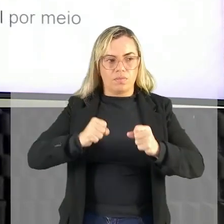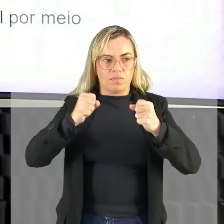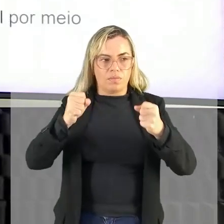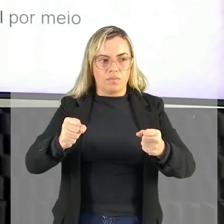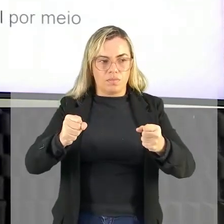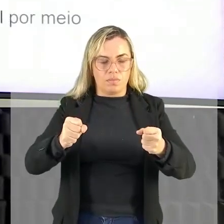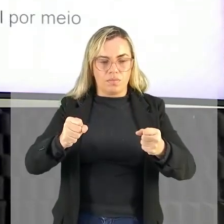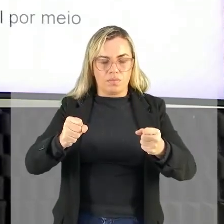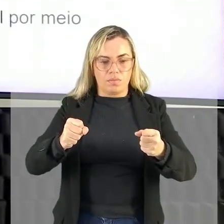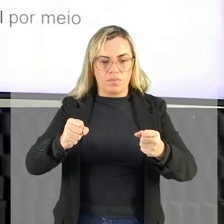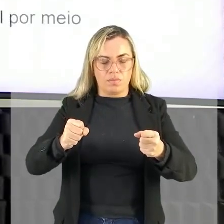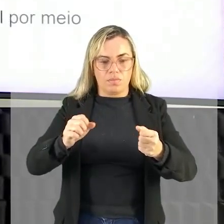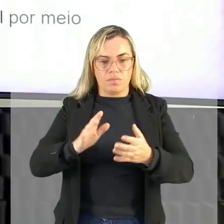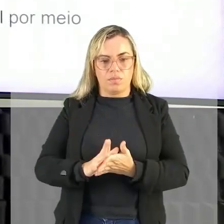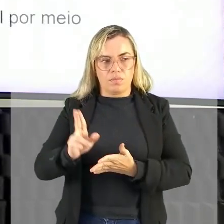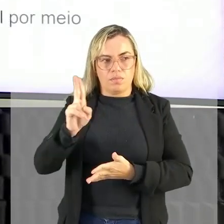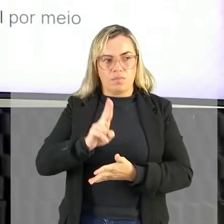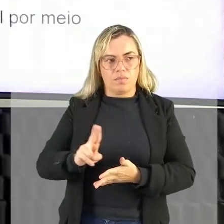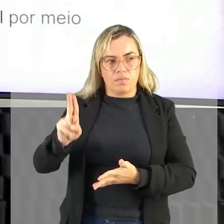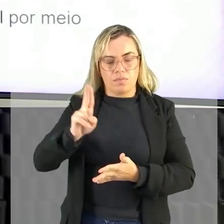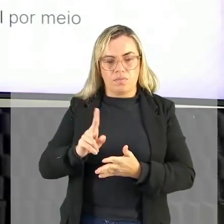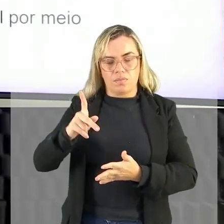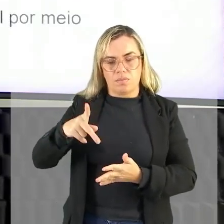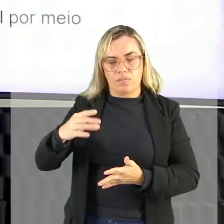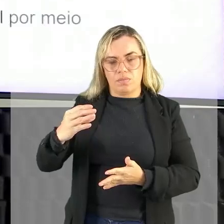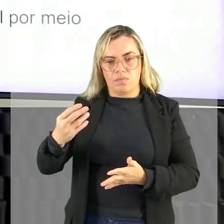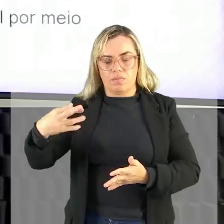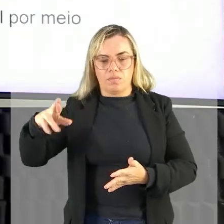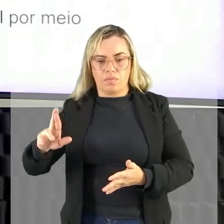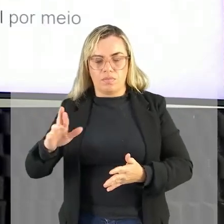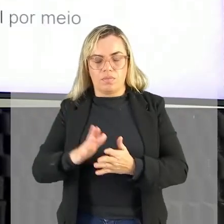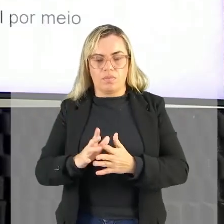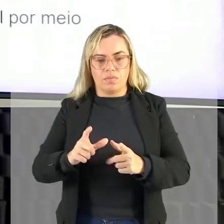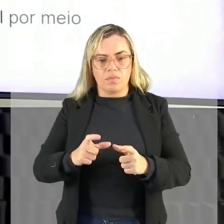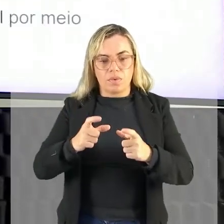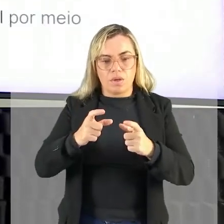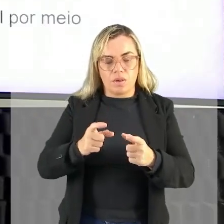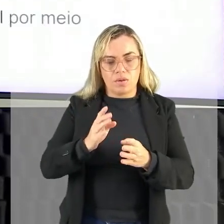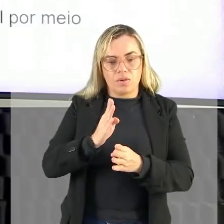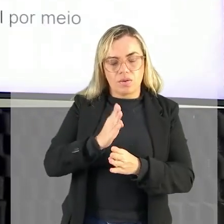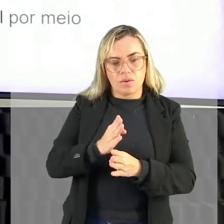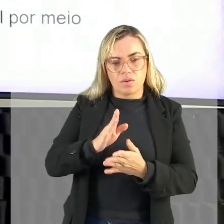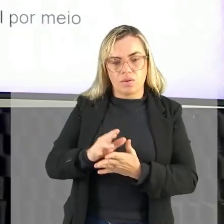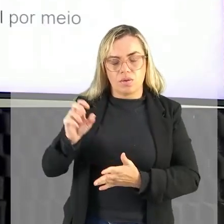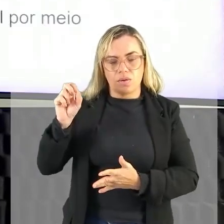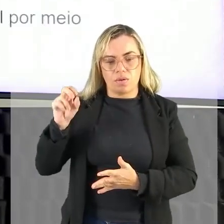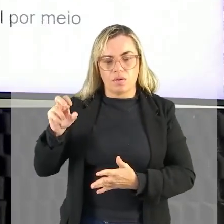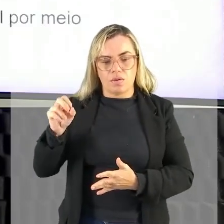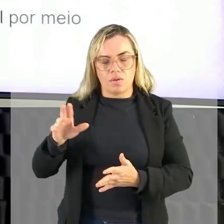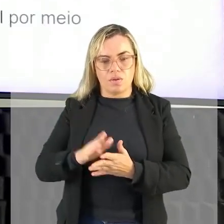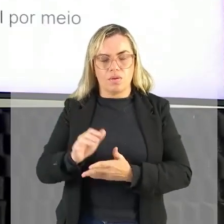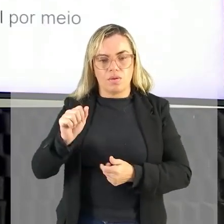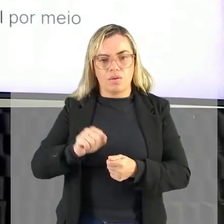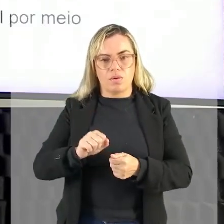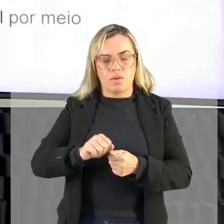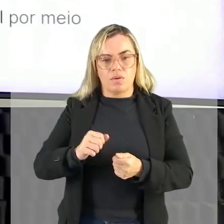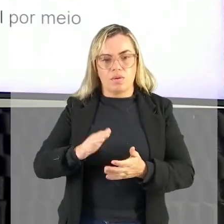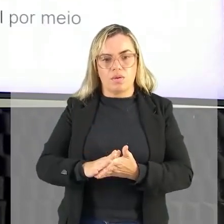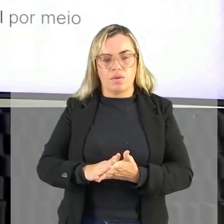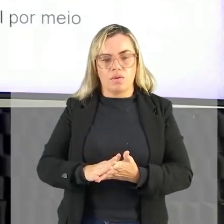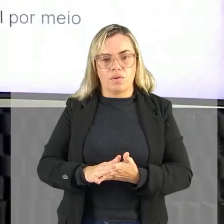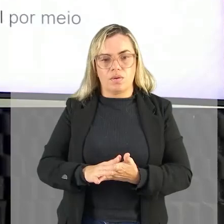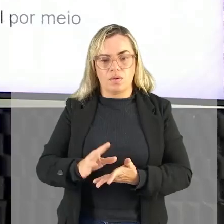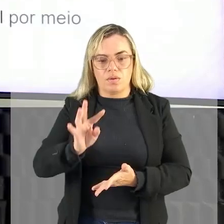vir aqui, ó, e aplicar a PCR para identificar meu vírus, tá? mas só depois desse tratamento aqui com a